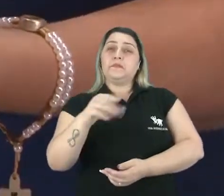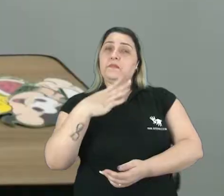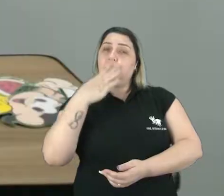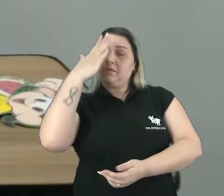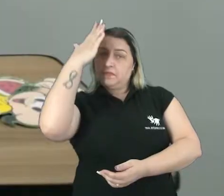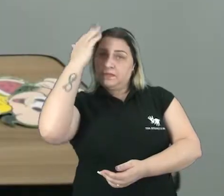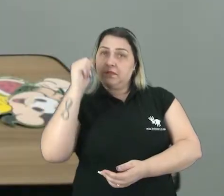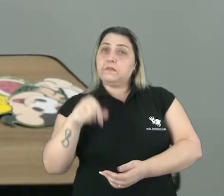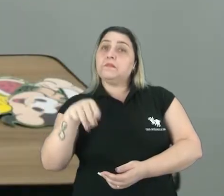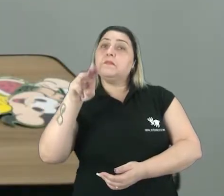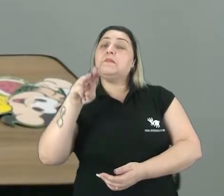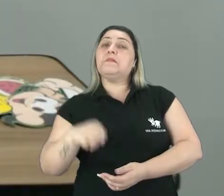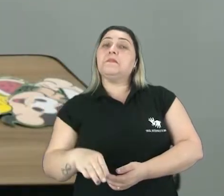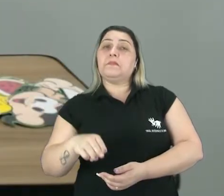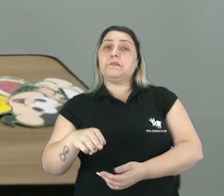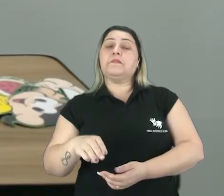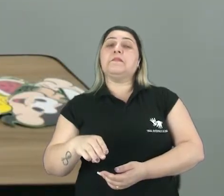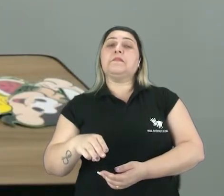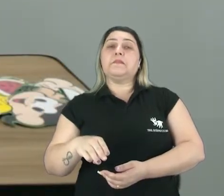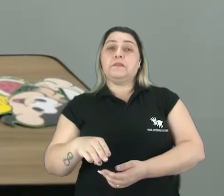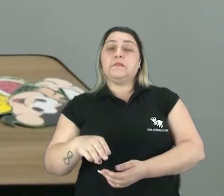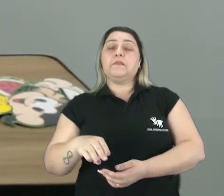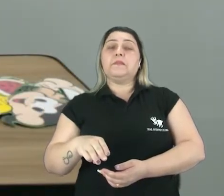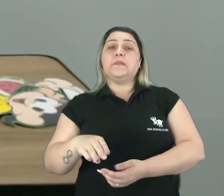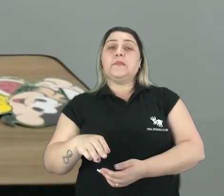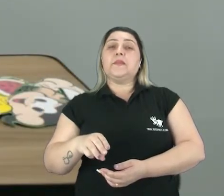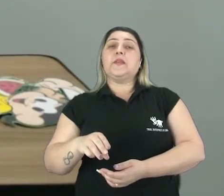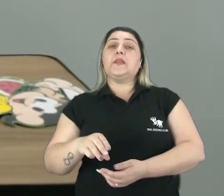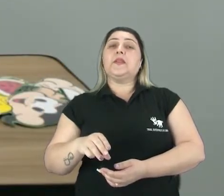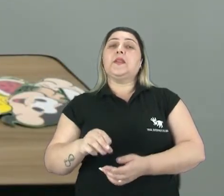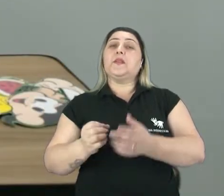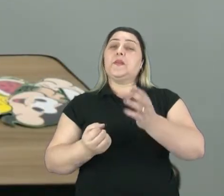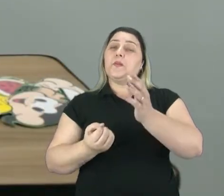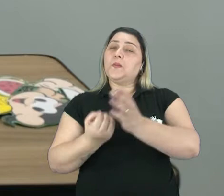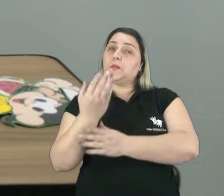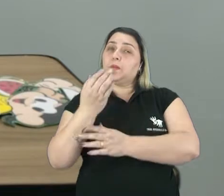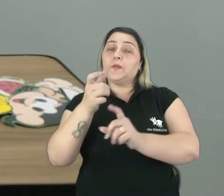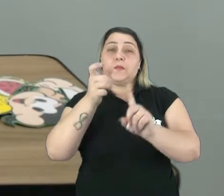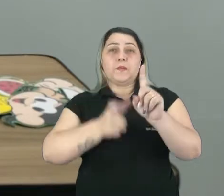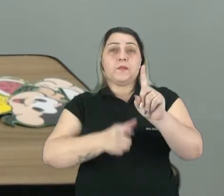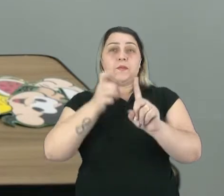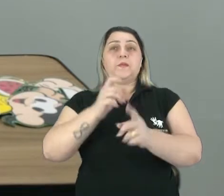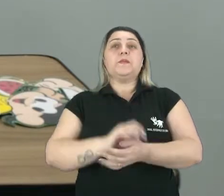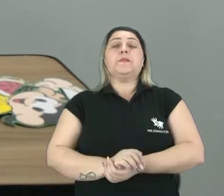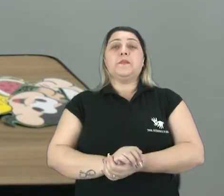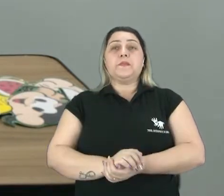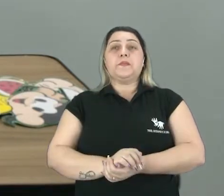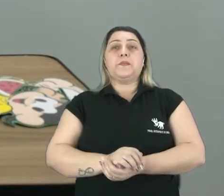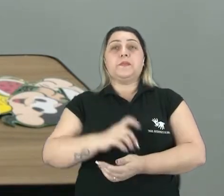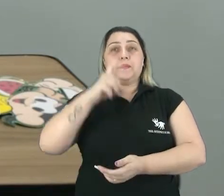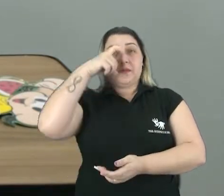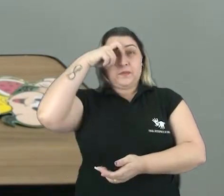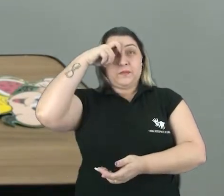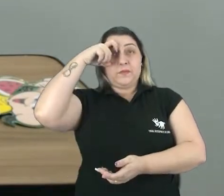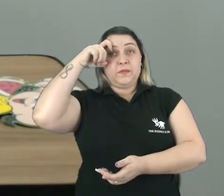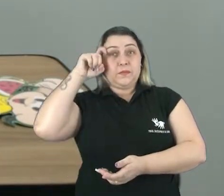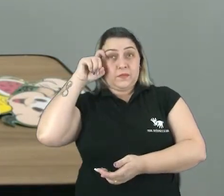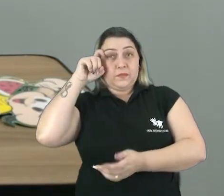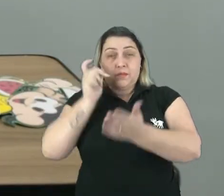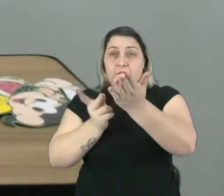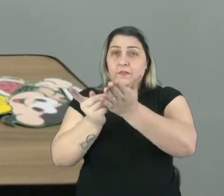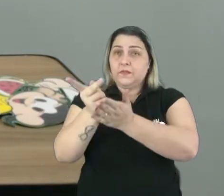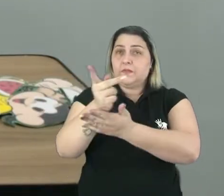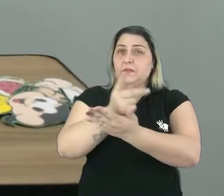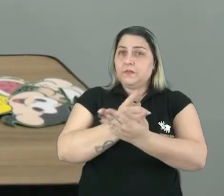Você sabe quem foi que criou os personagens da Turma da Mônica? Maurício de